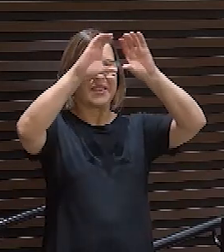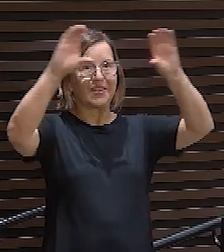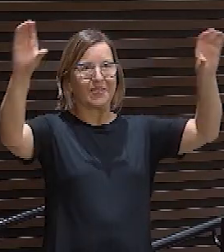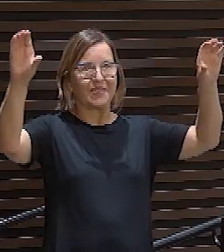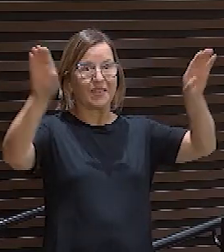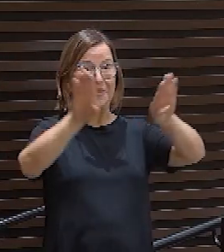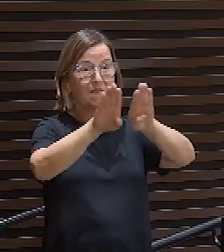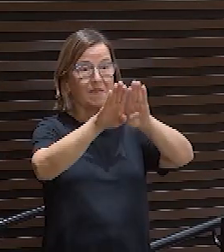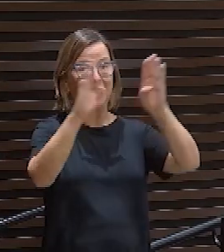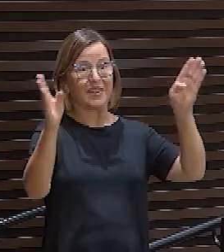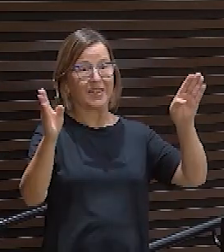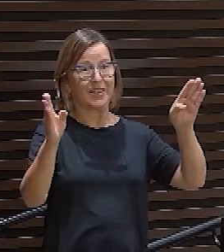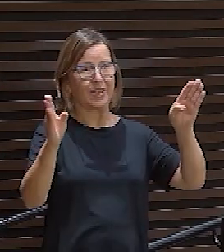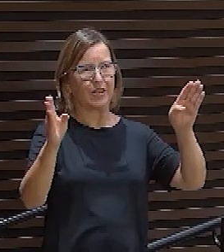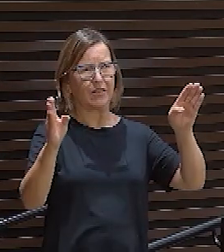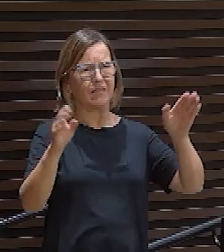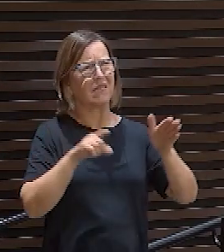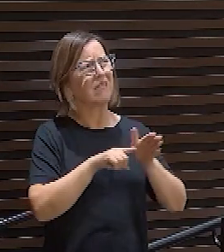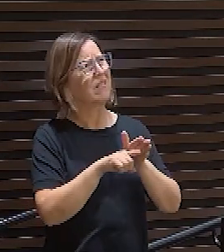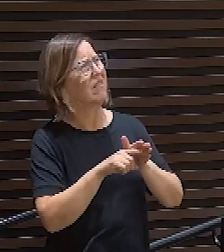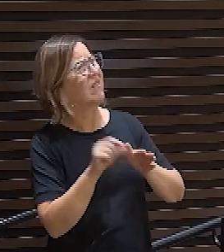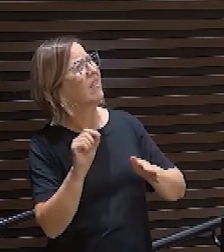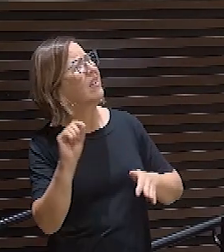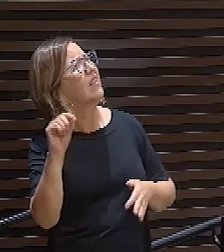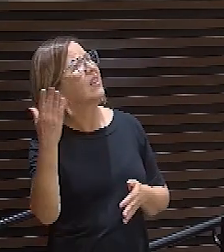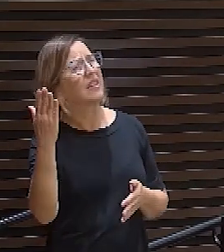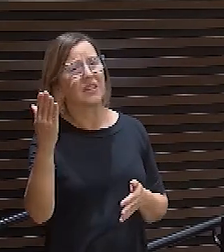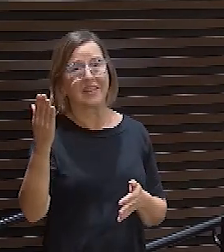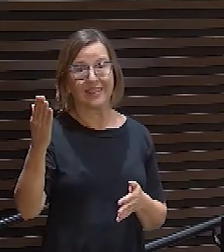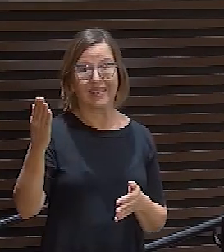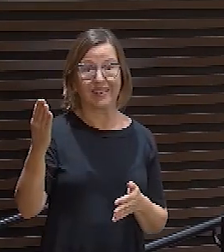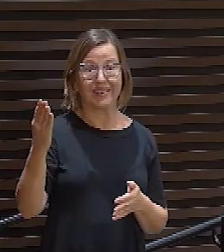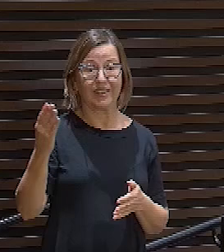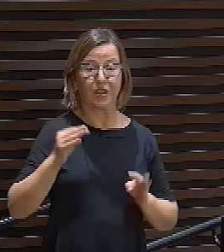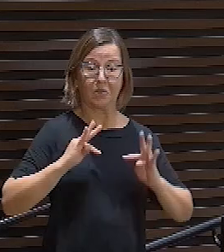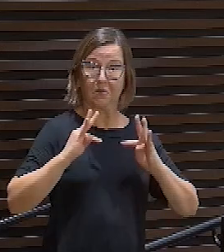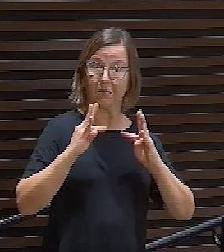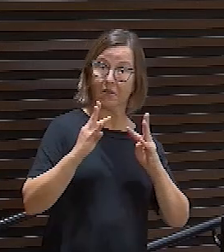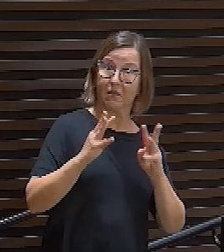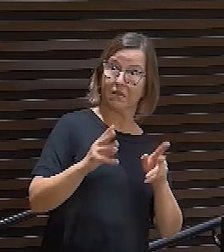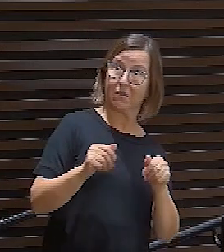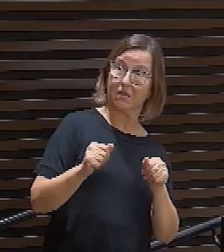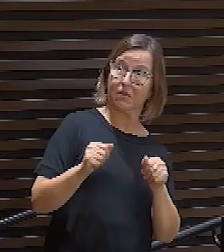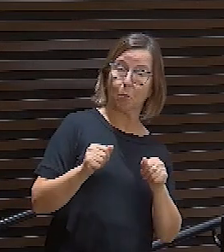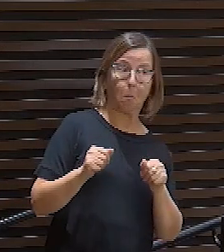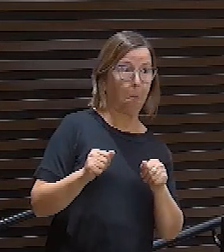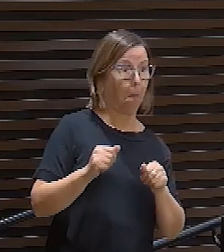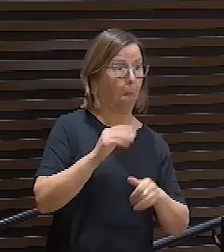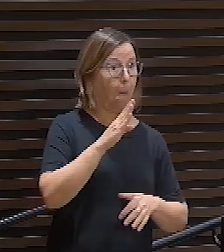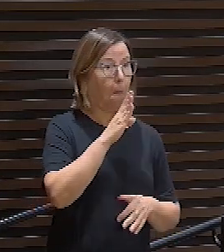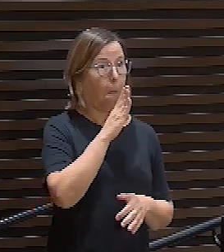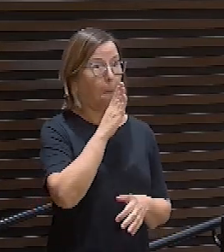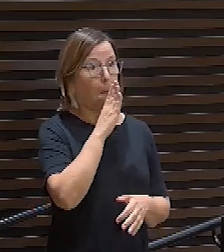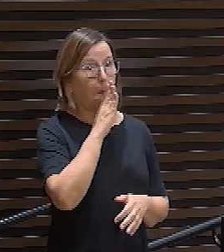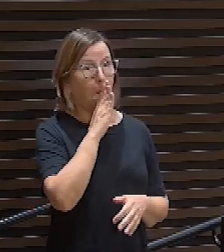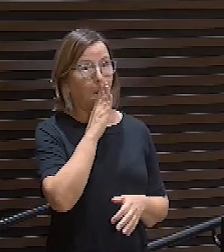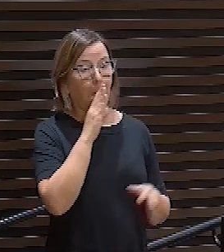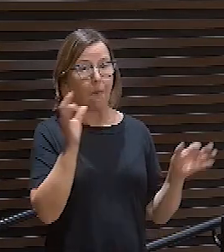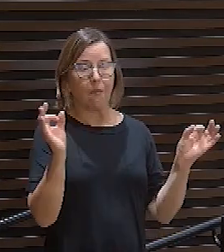falando o que está acontecendo. Todo mundo em choque, em silêncio